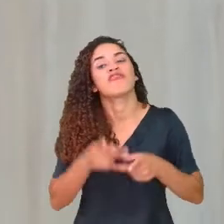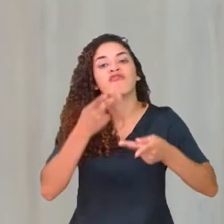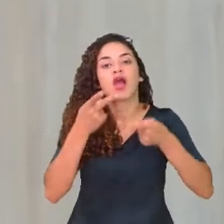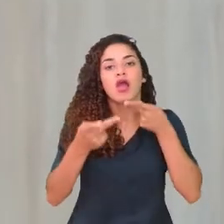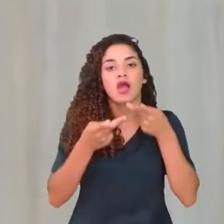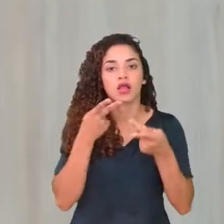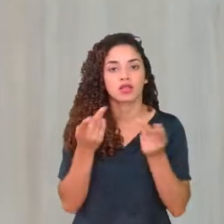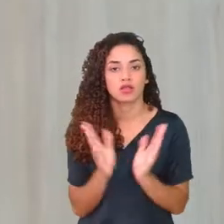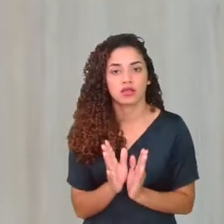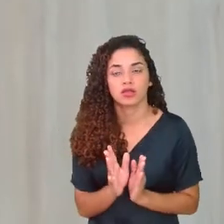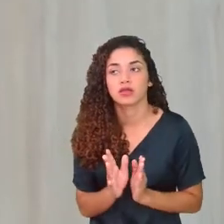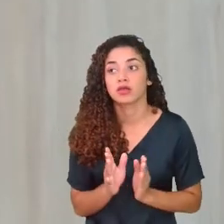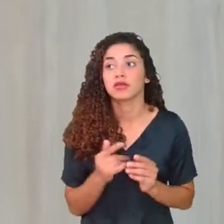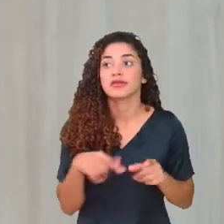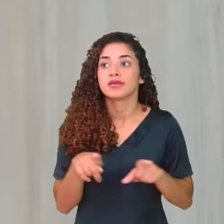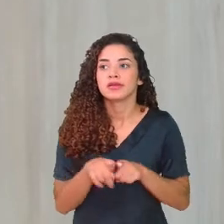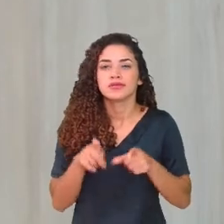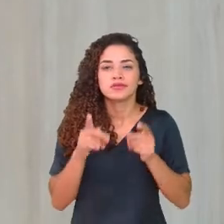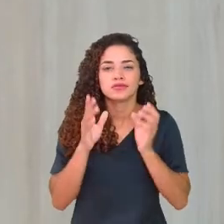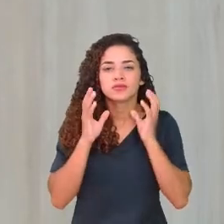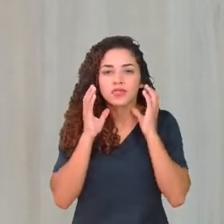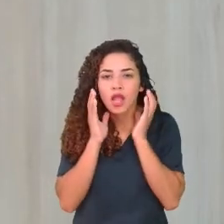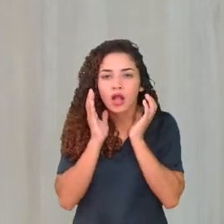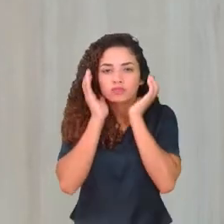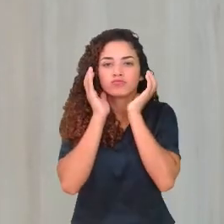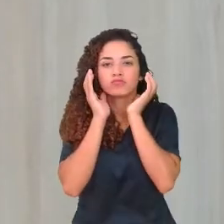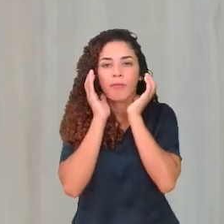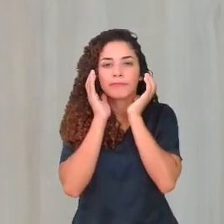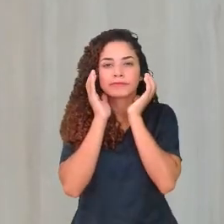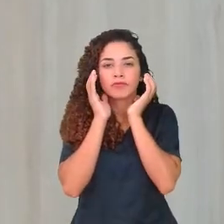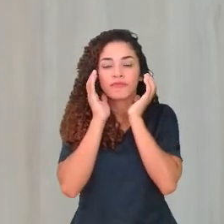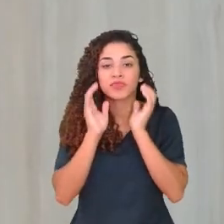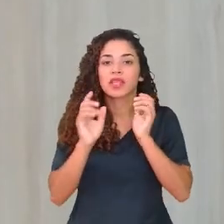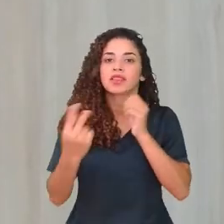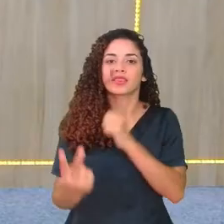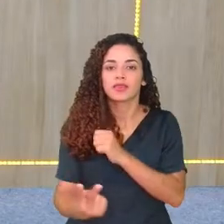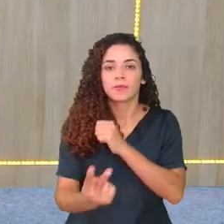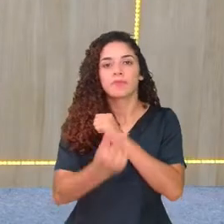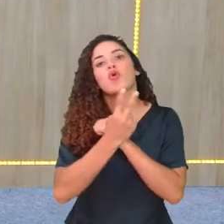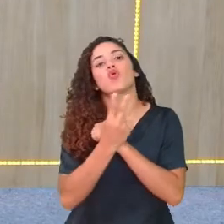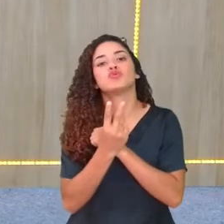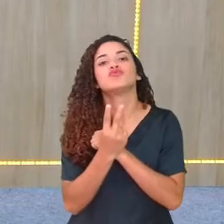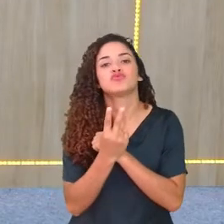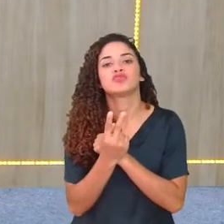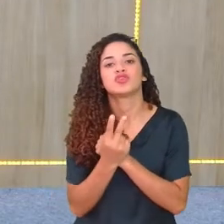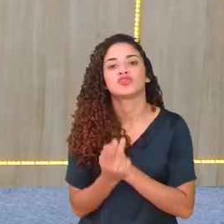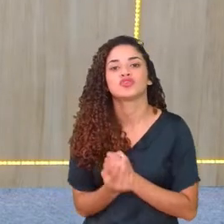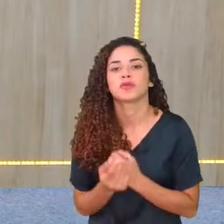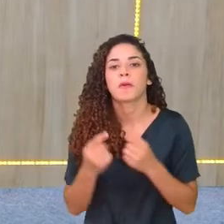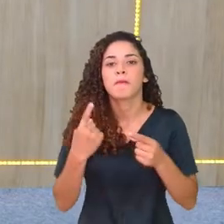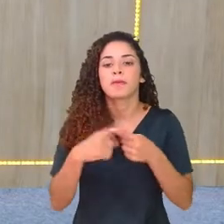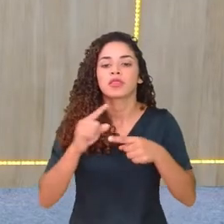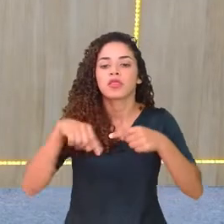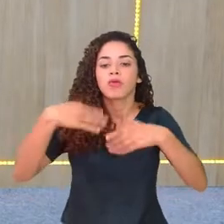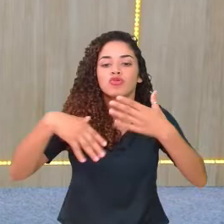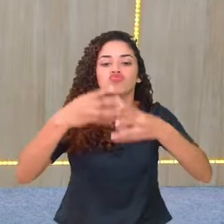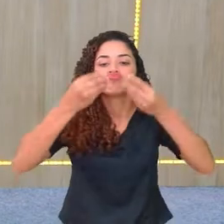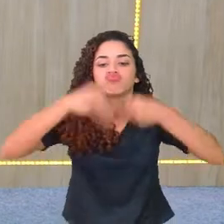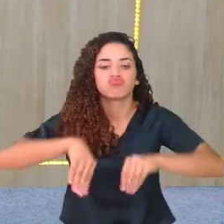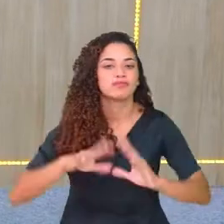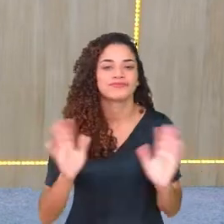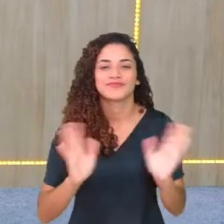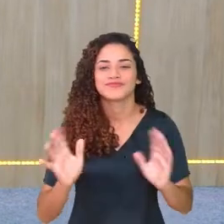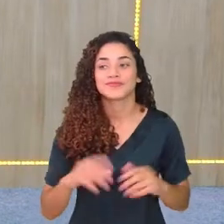fala. E ele está bem encaixadinho aqui, também protegido por uma cartilagem, para que também não ocorra desgaste. A questão